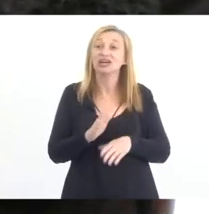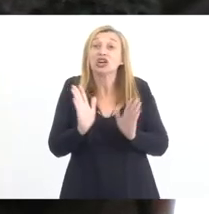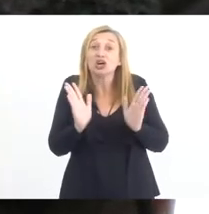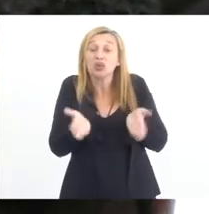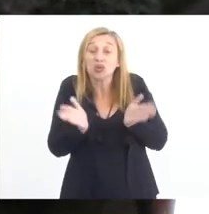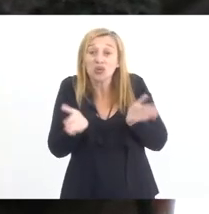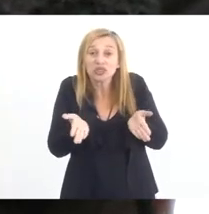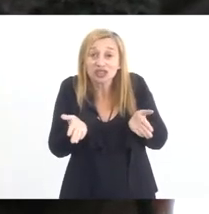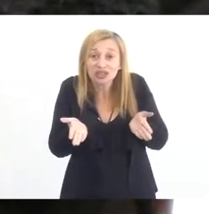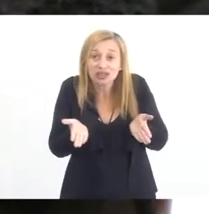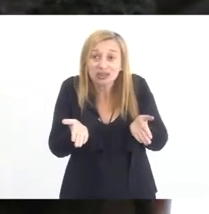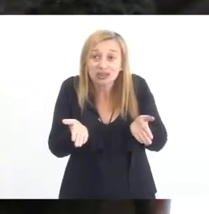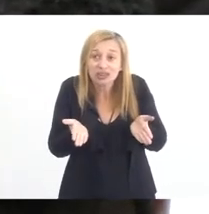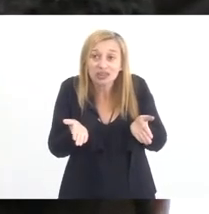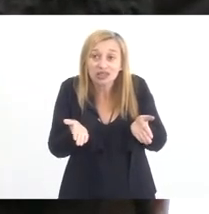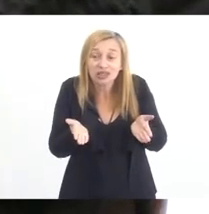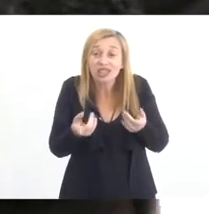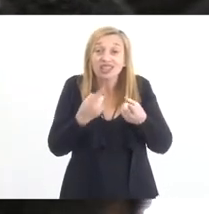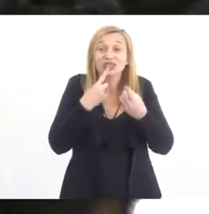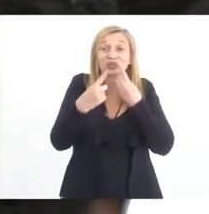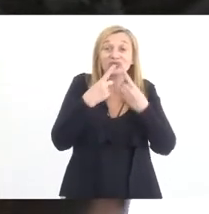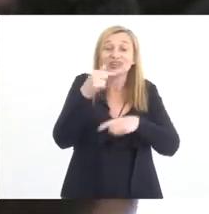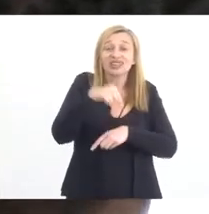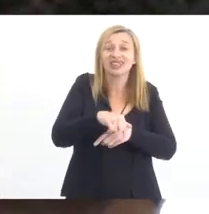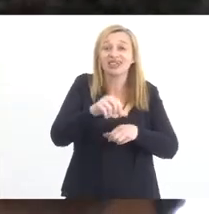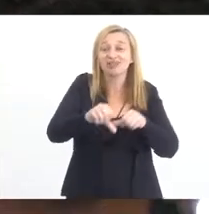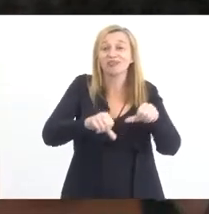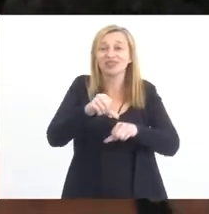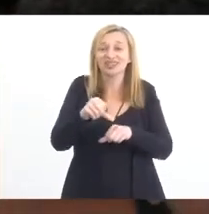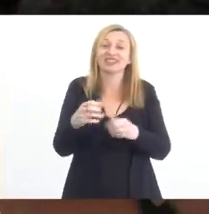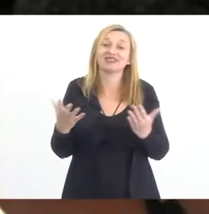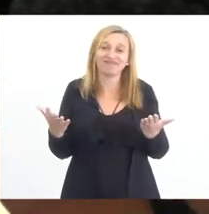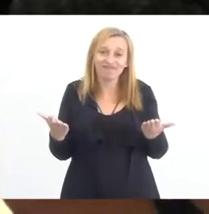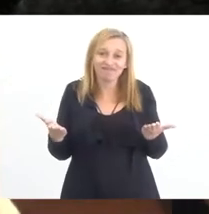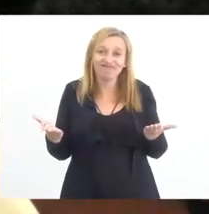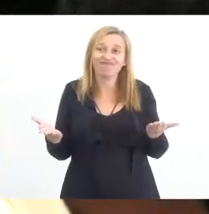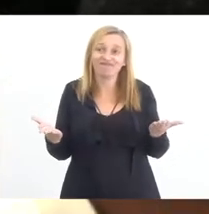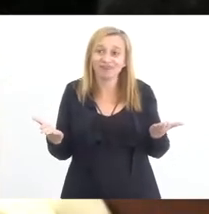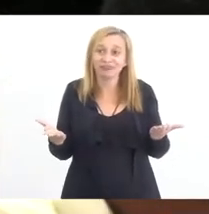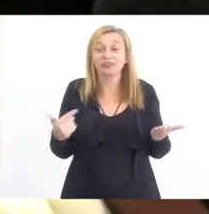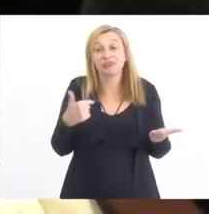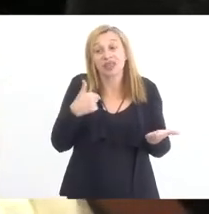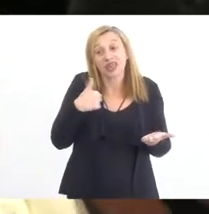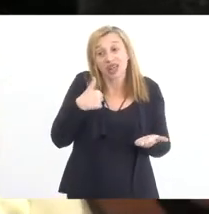hoje em dia, a gente está discutindo aqui uma mudança, né? E eu